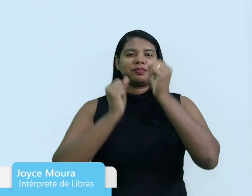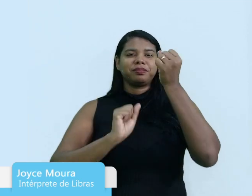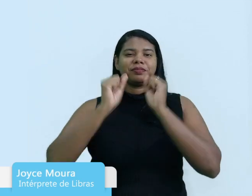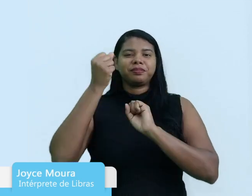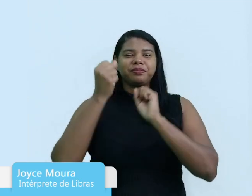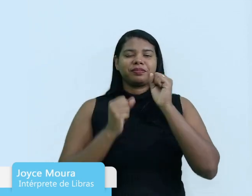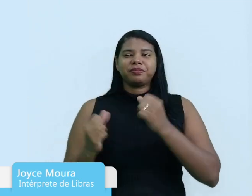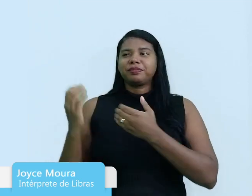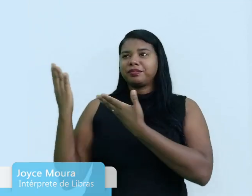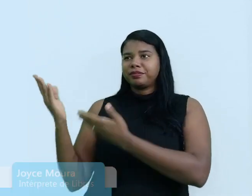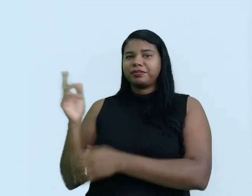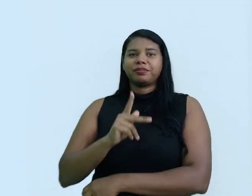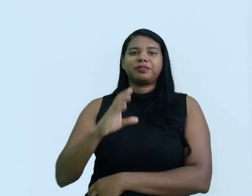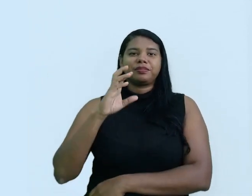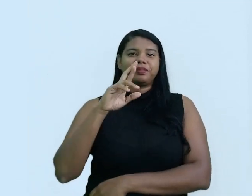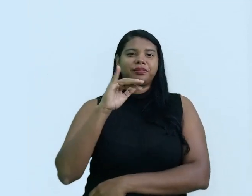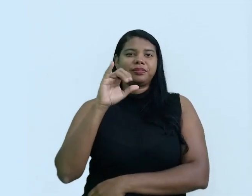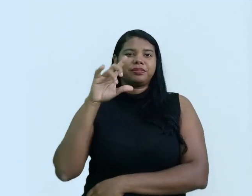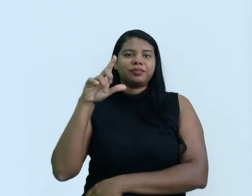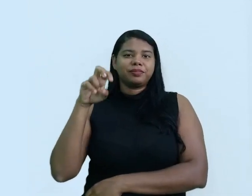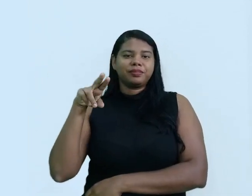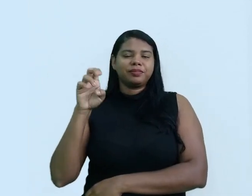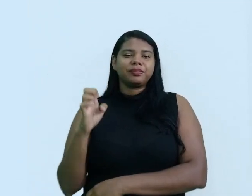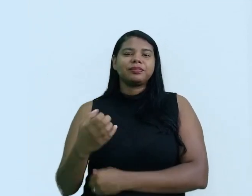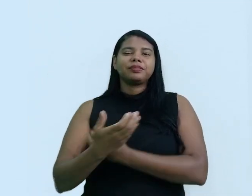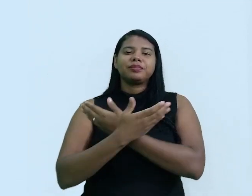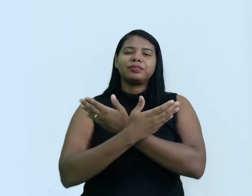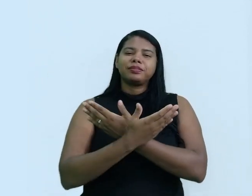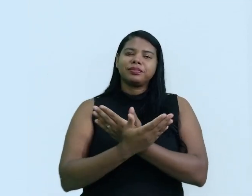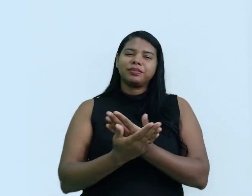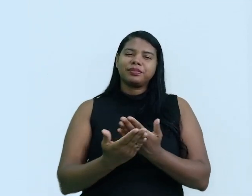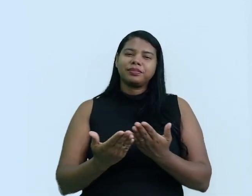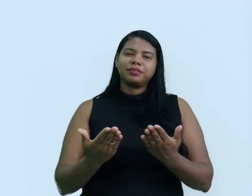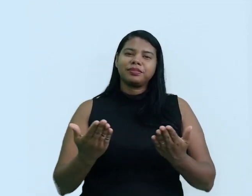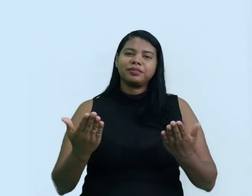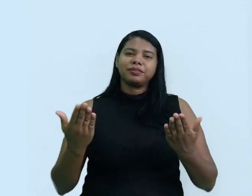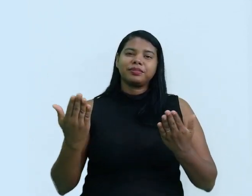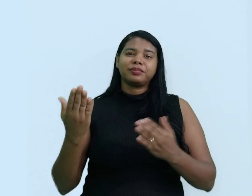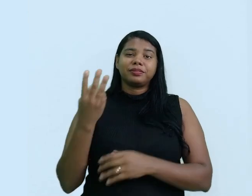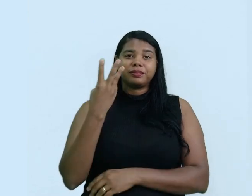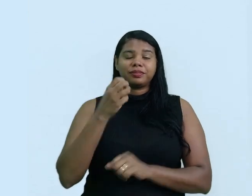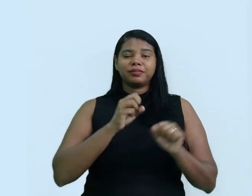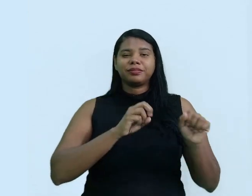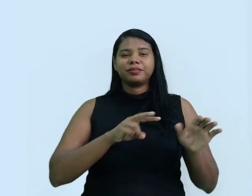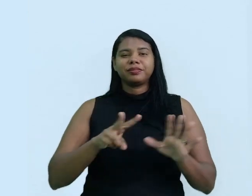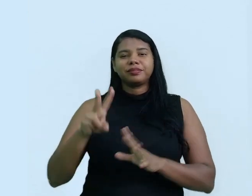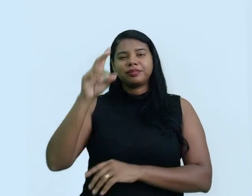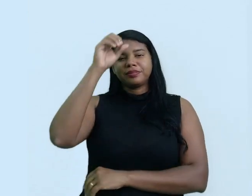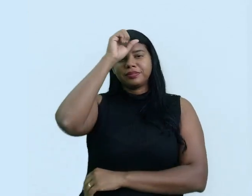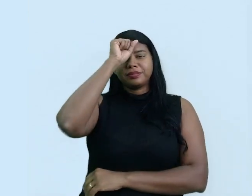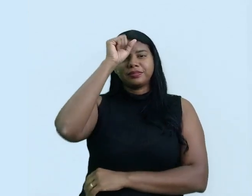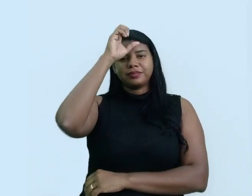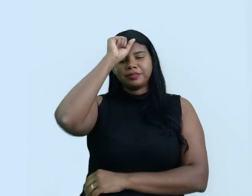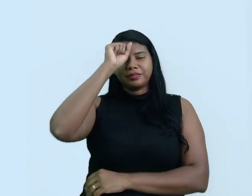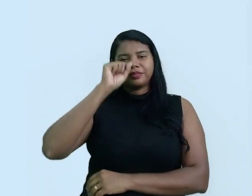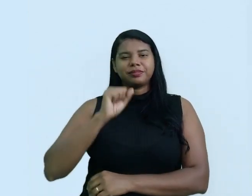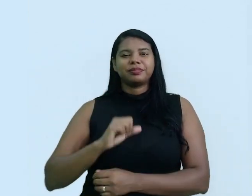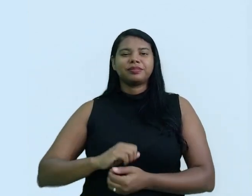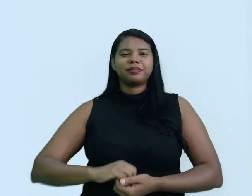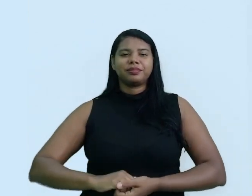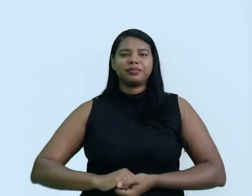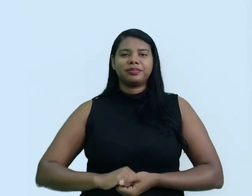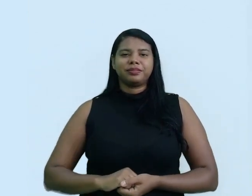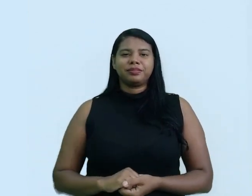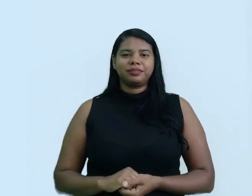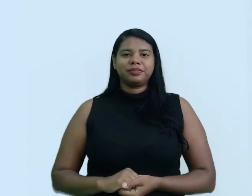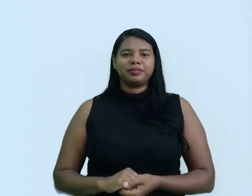sou a professora Crisleide Nascimento e estarei com você nessas 3 semanas de aprendizado. Então vamos lá.